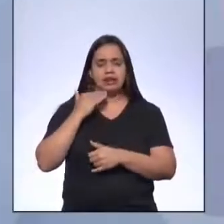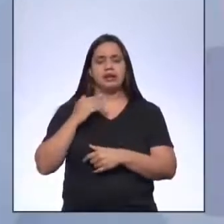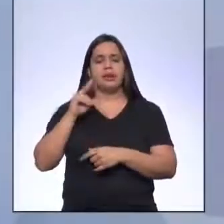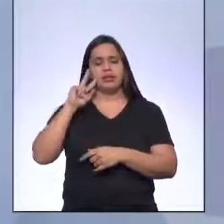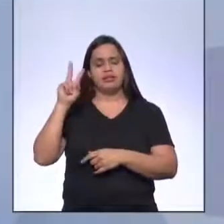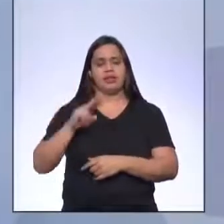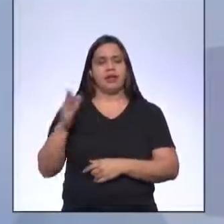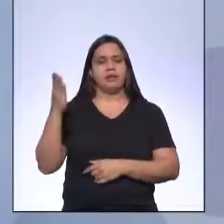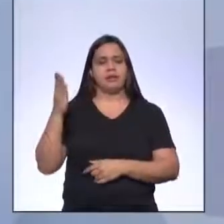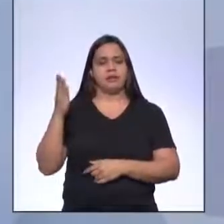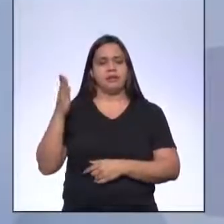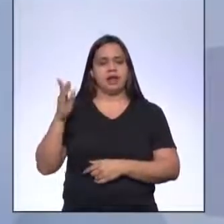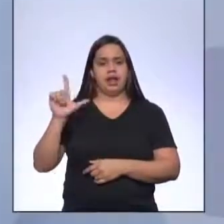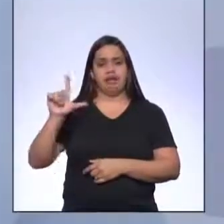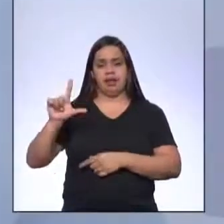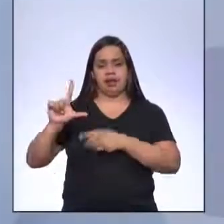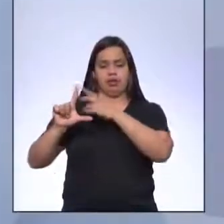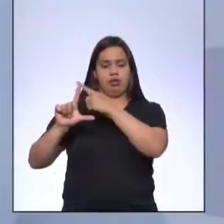mas